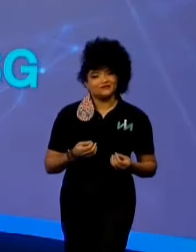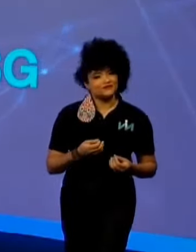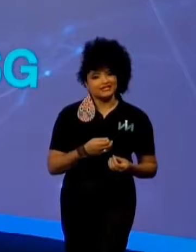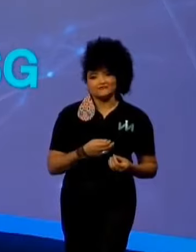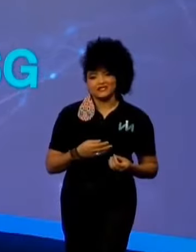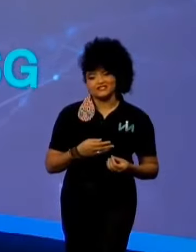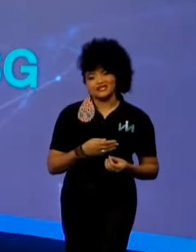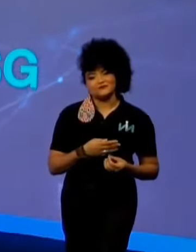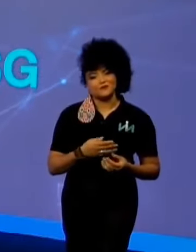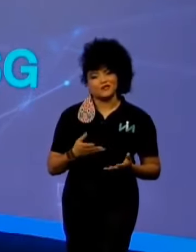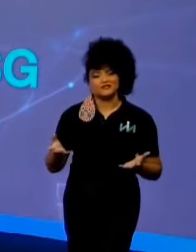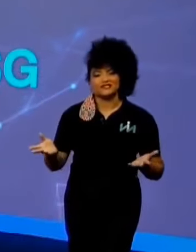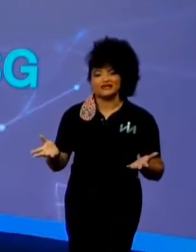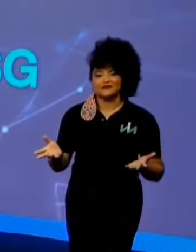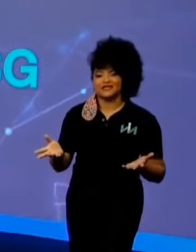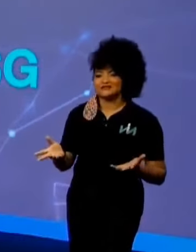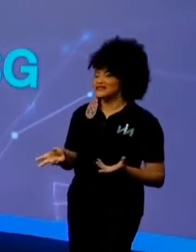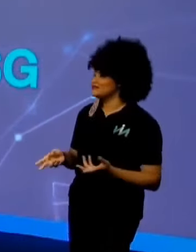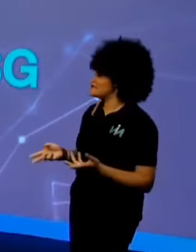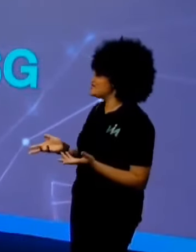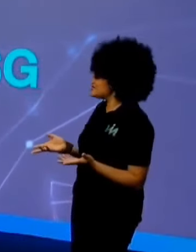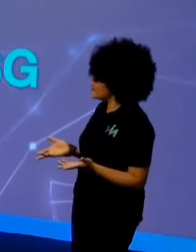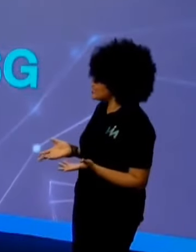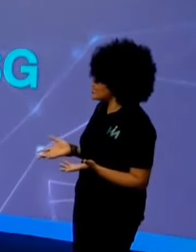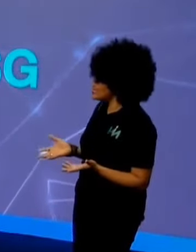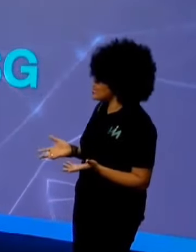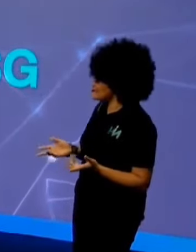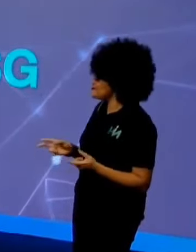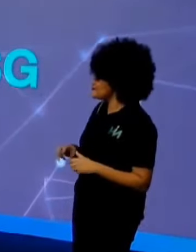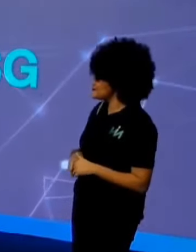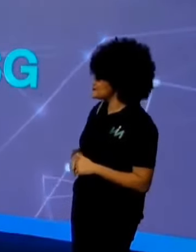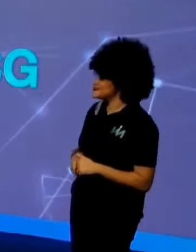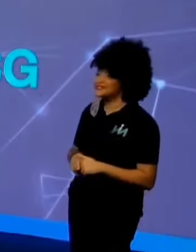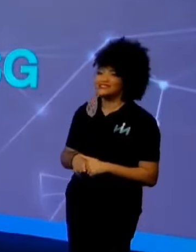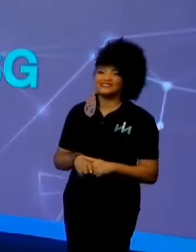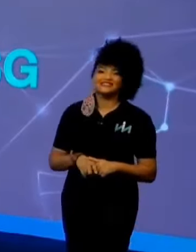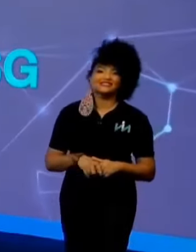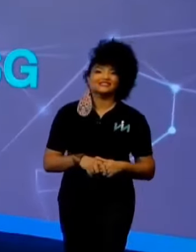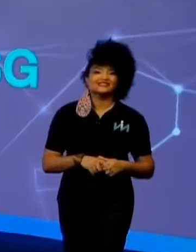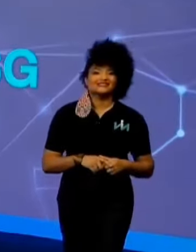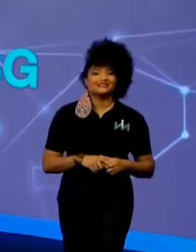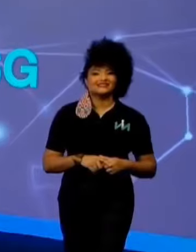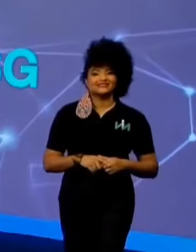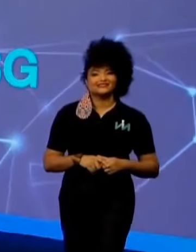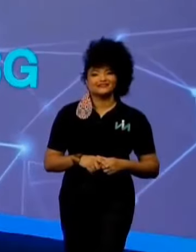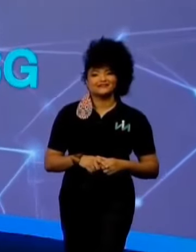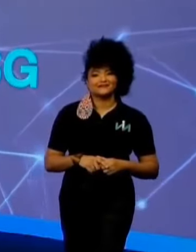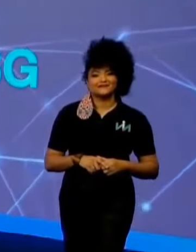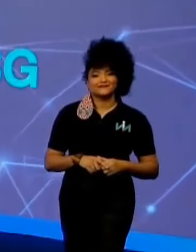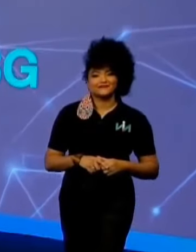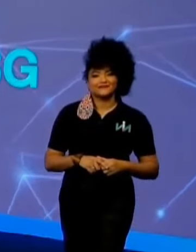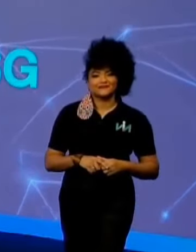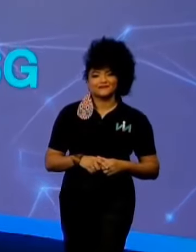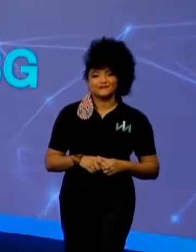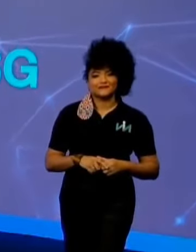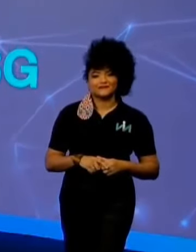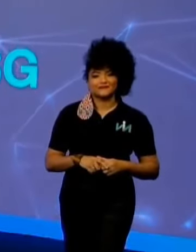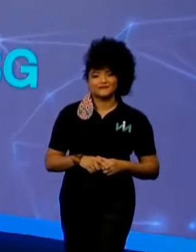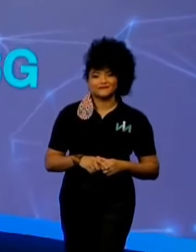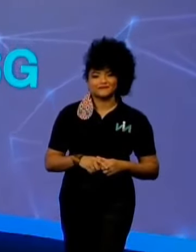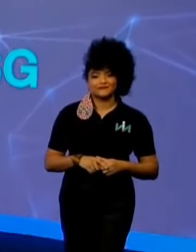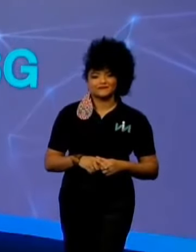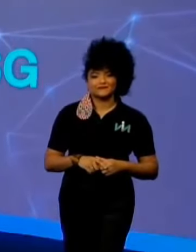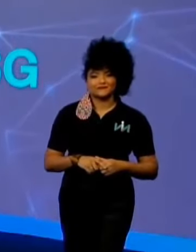de investimentos, hein, galera? Muitos caminhos. Não é mesmo, Vanessa? E como faz, Amanda? Aqui a gente une forças